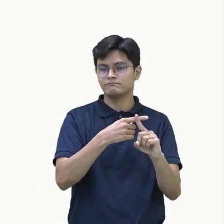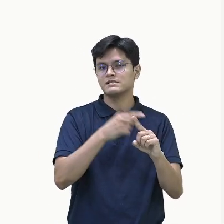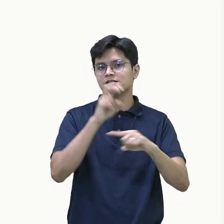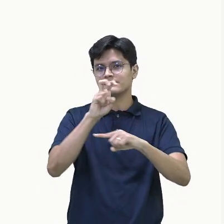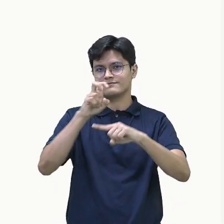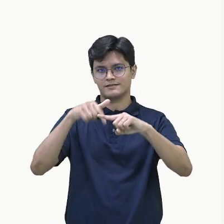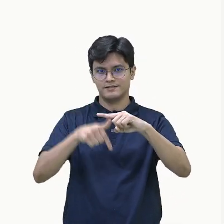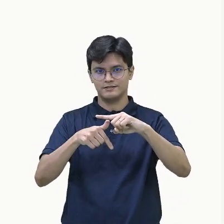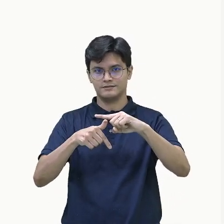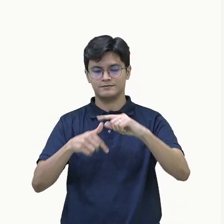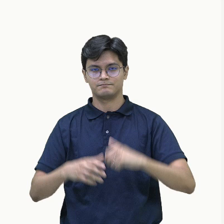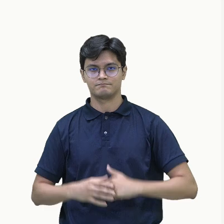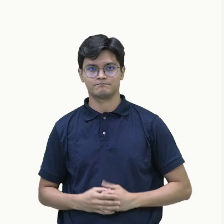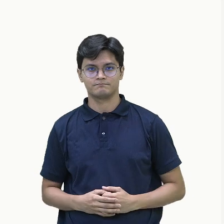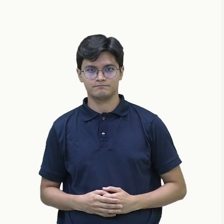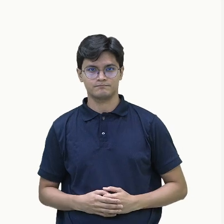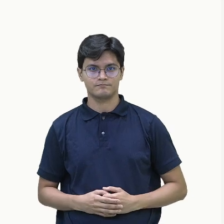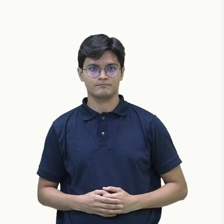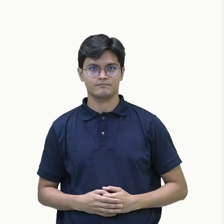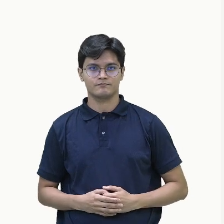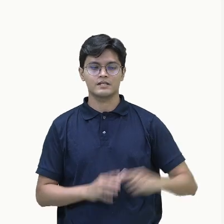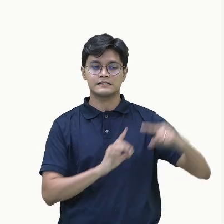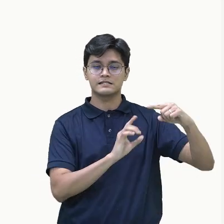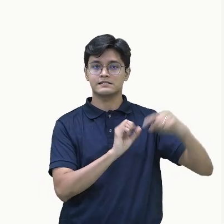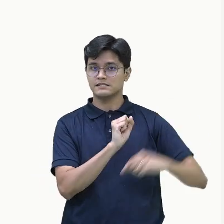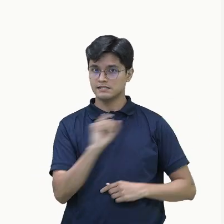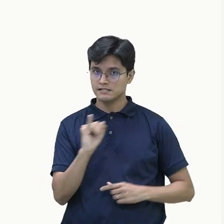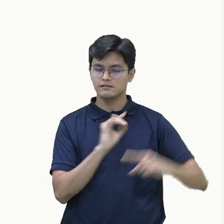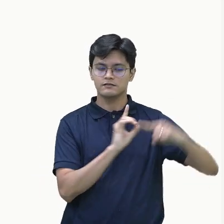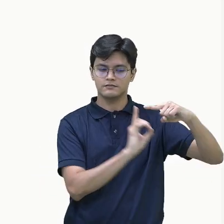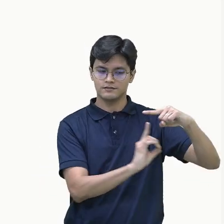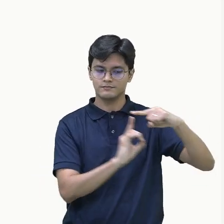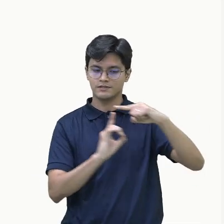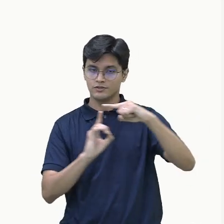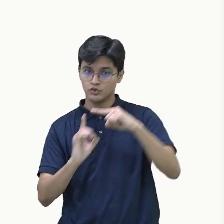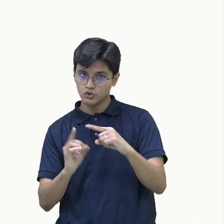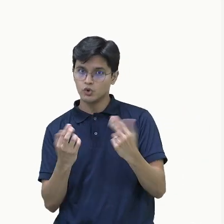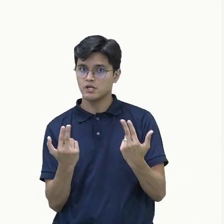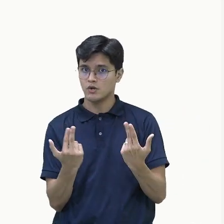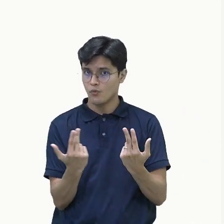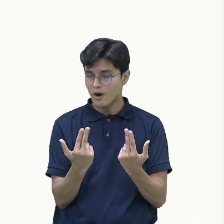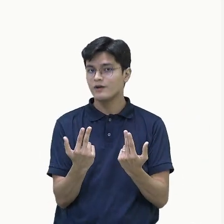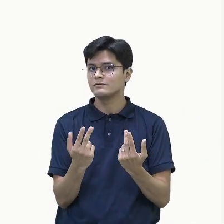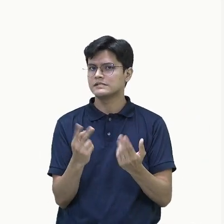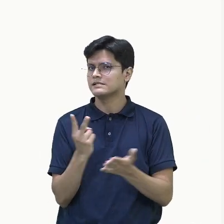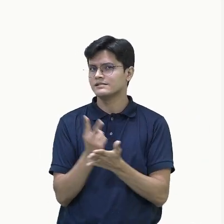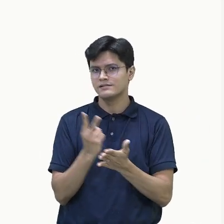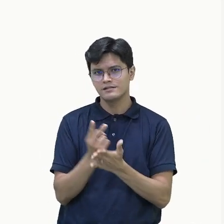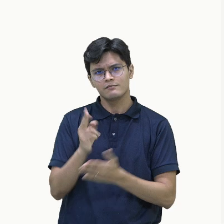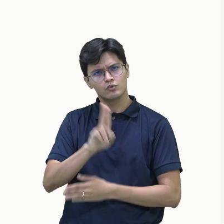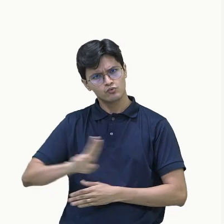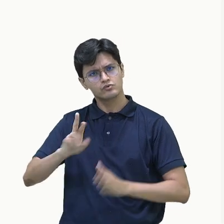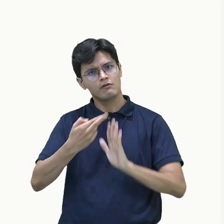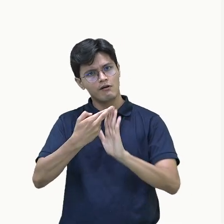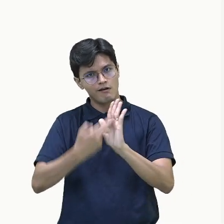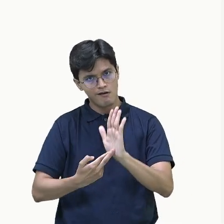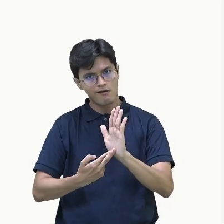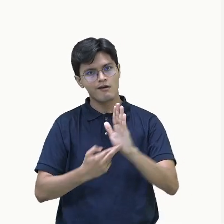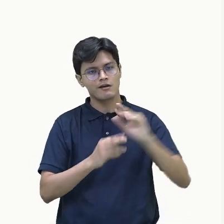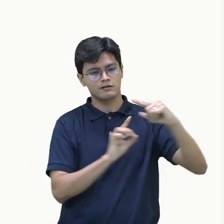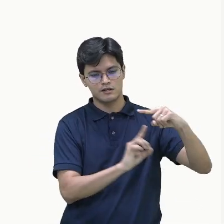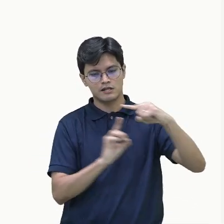sétimos. Toda vez que os denominadores são iguais, eu posso fazer dessa forma. Aqui, ó, eu tenho uma soma de